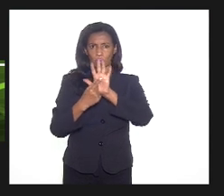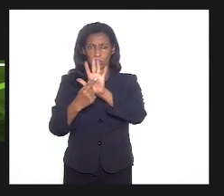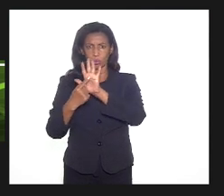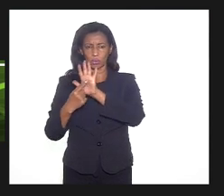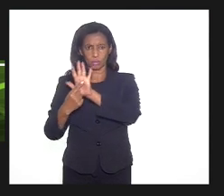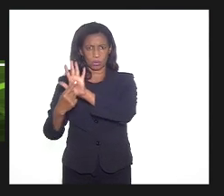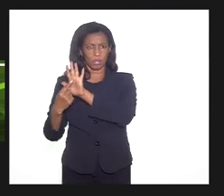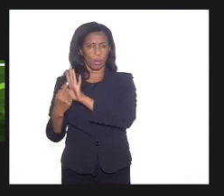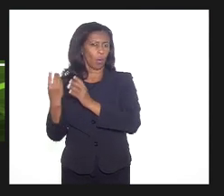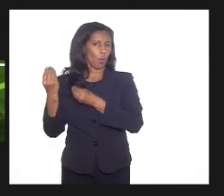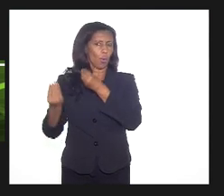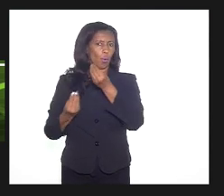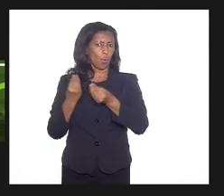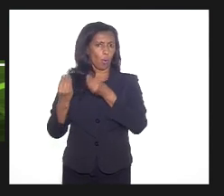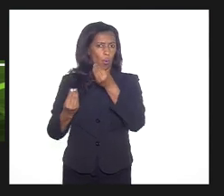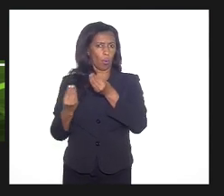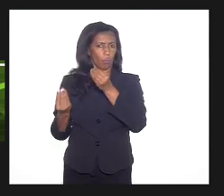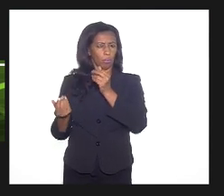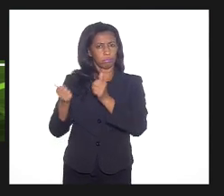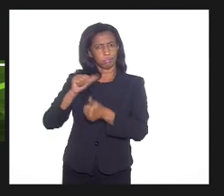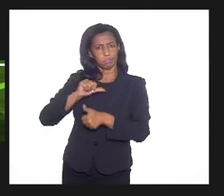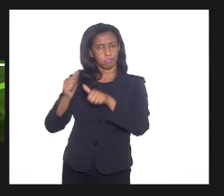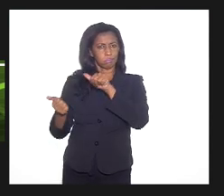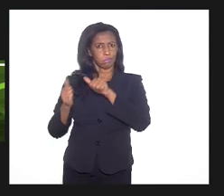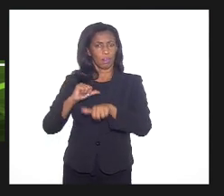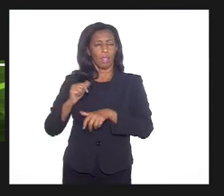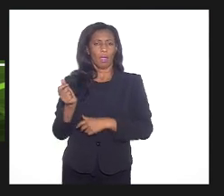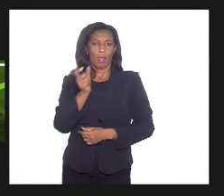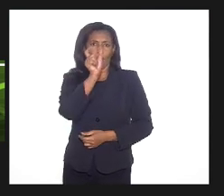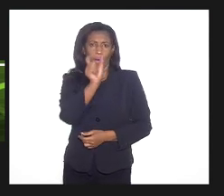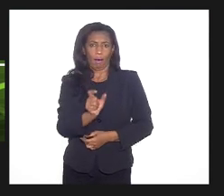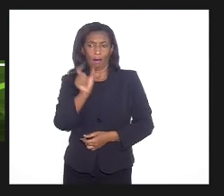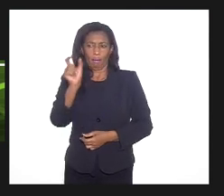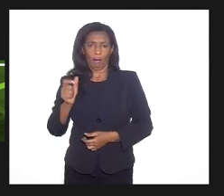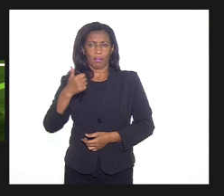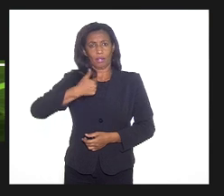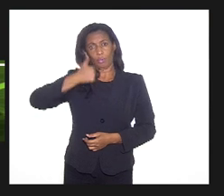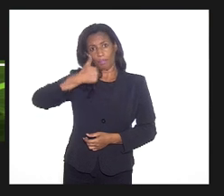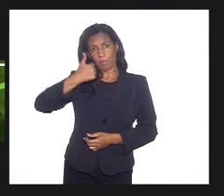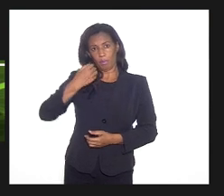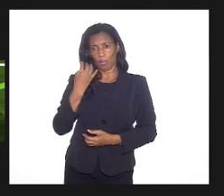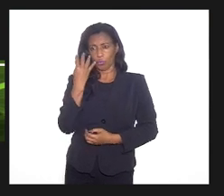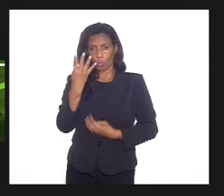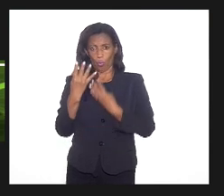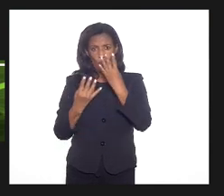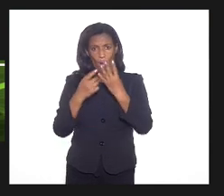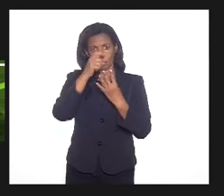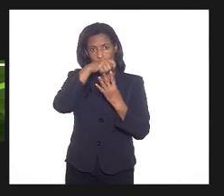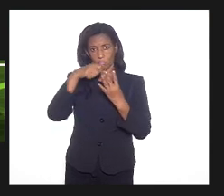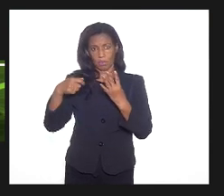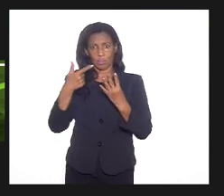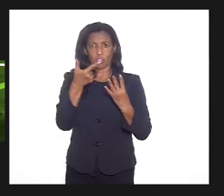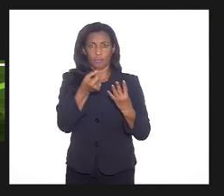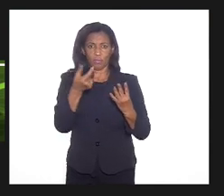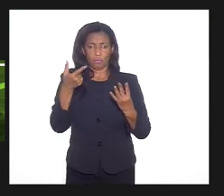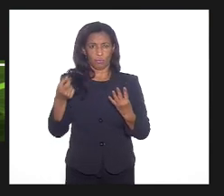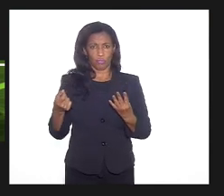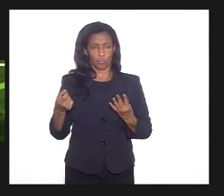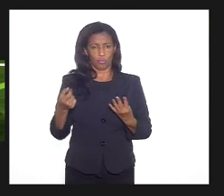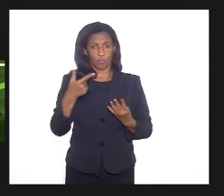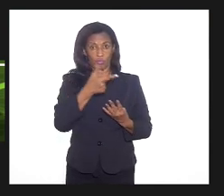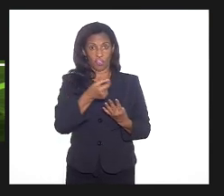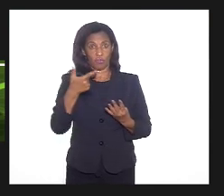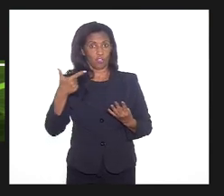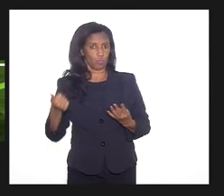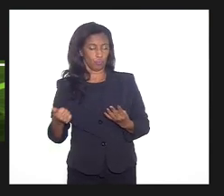como se comportam cada função no primeiro quadrimestre de 2021. Ressalte-se